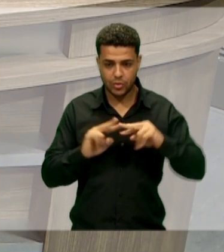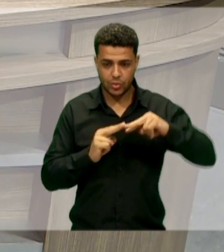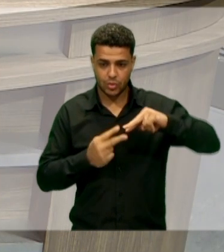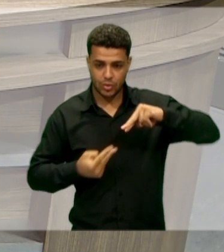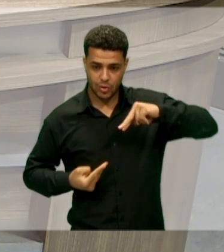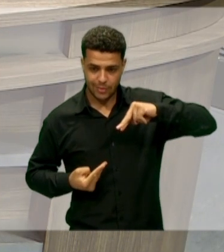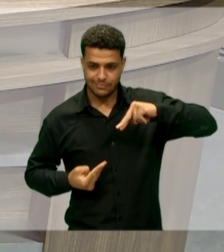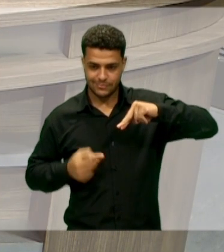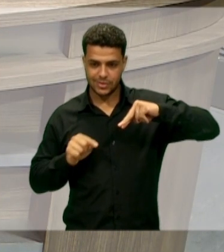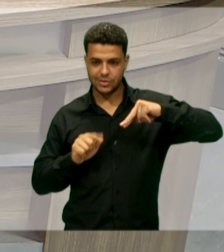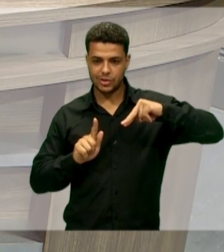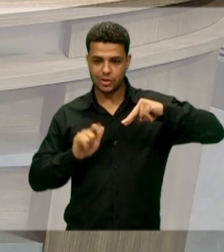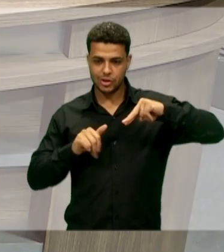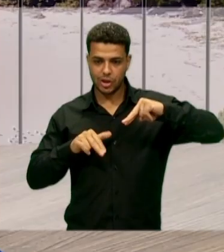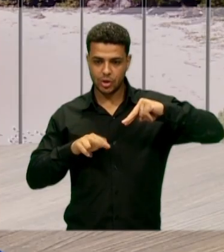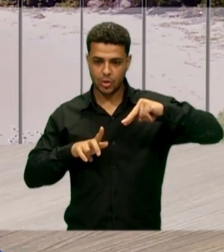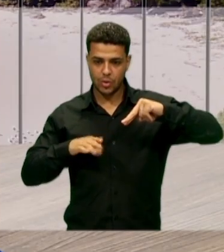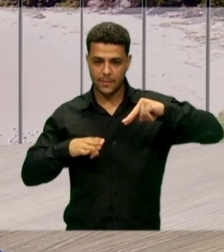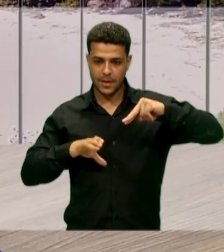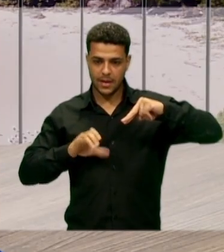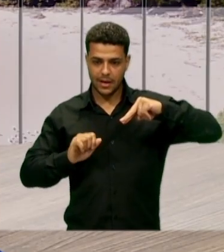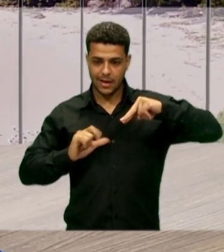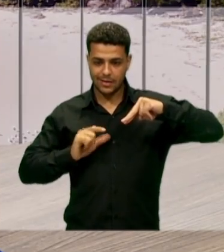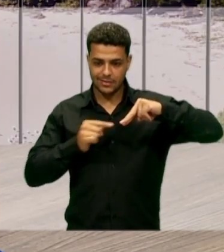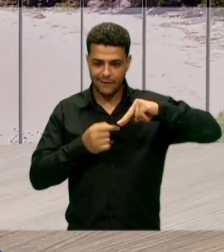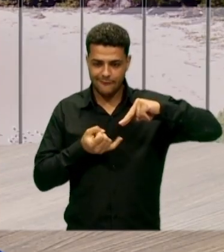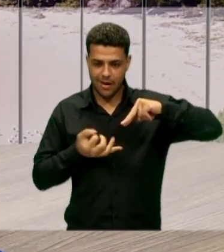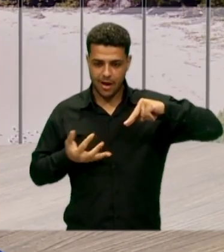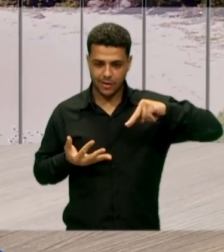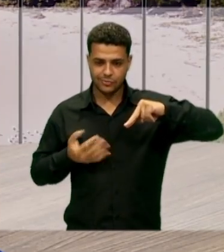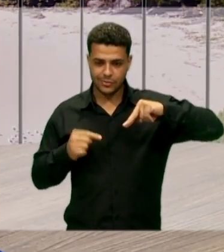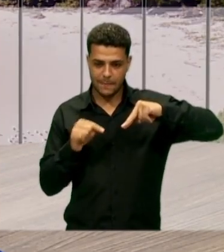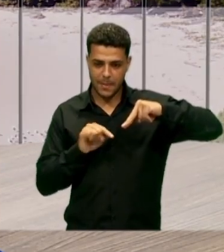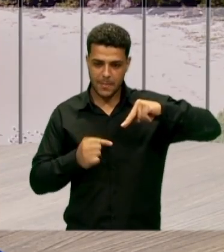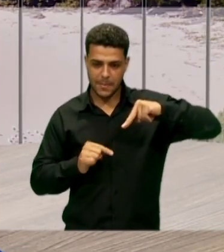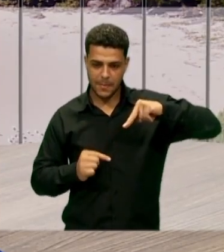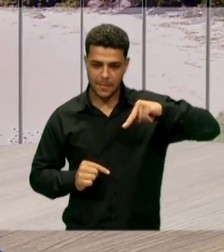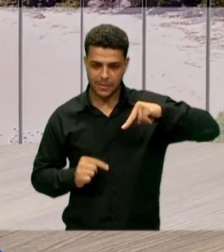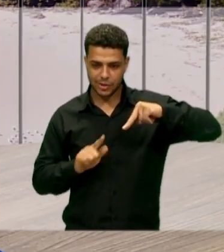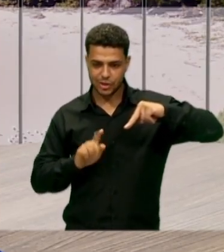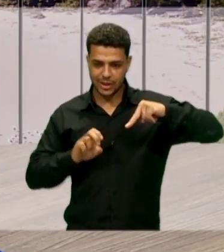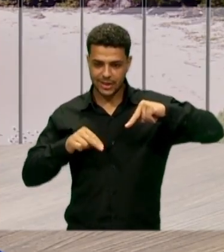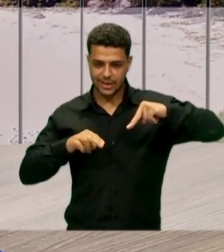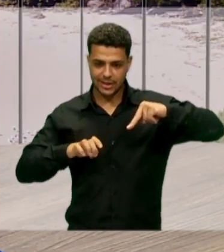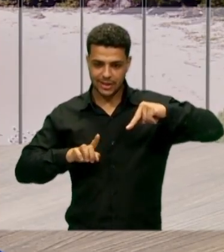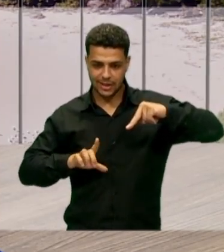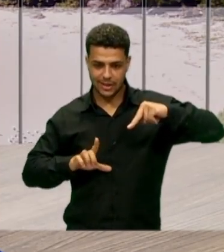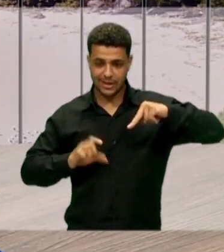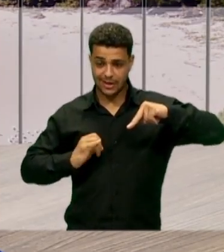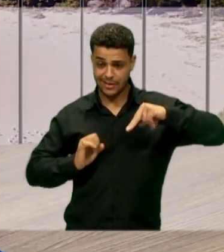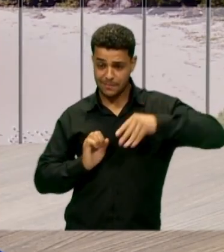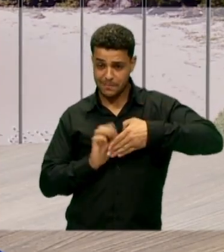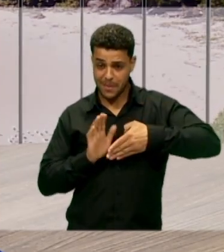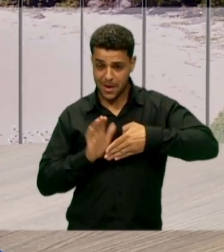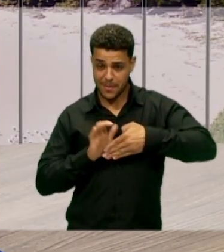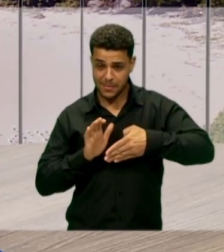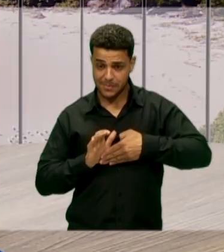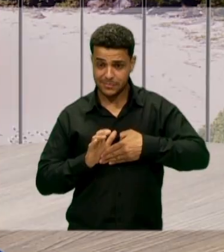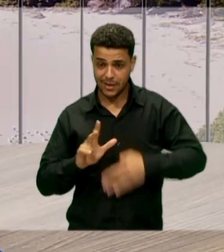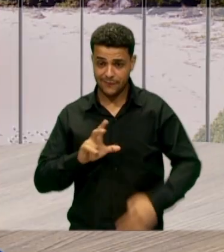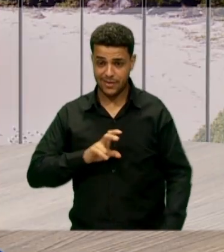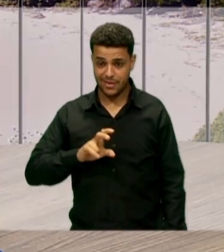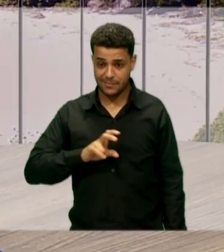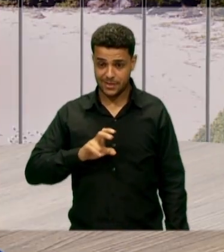DNA. E essa molécula tem diversos genes no seu interior e esses genes têm como função produção de proteínas,